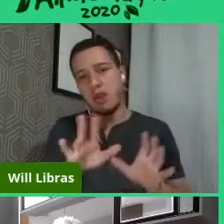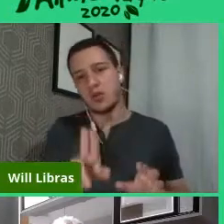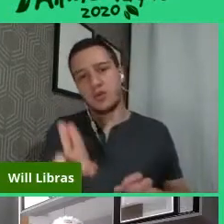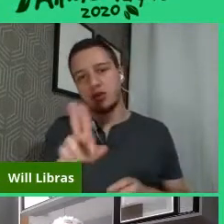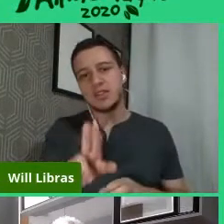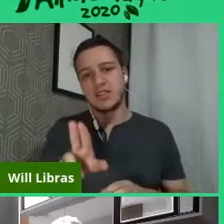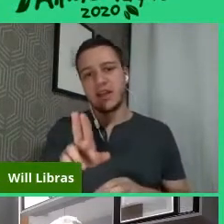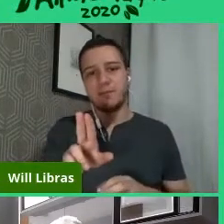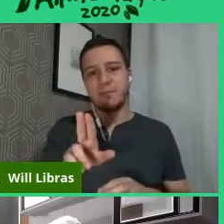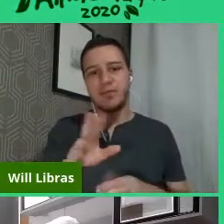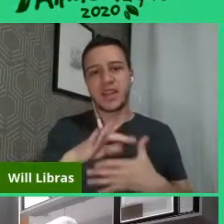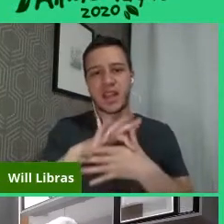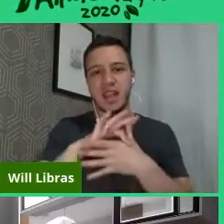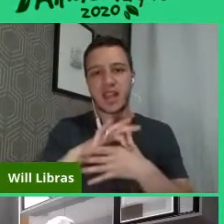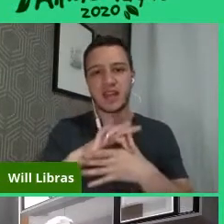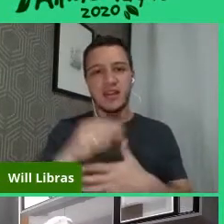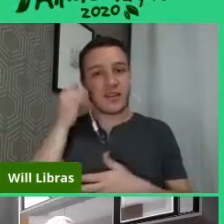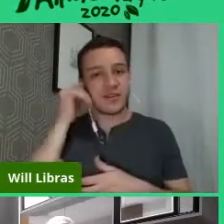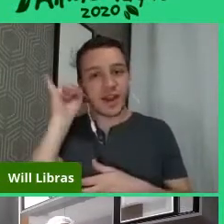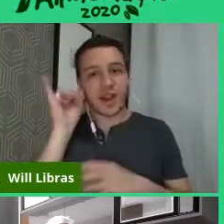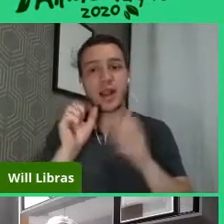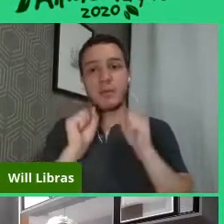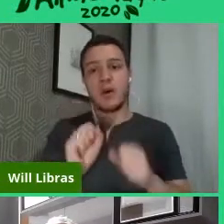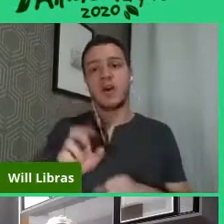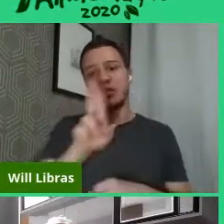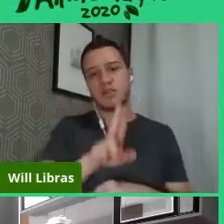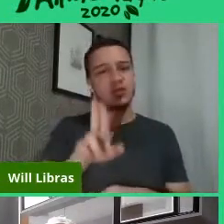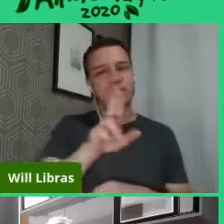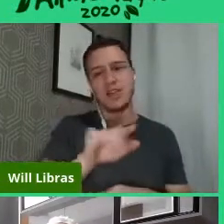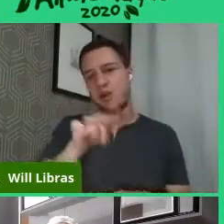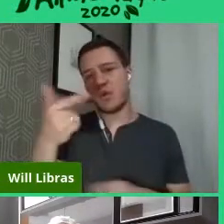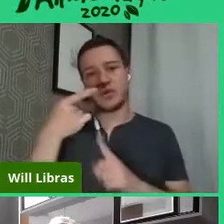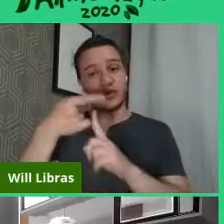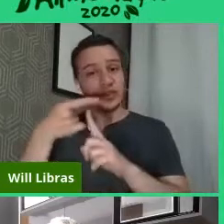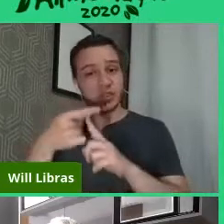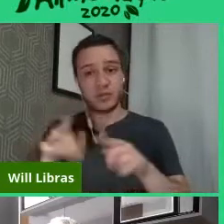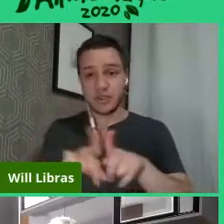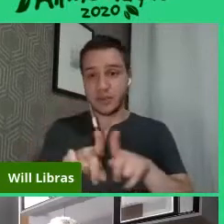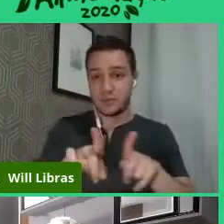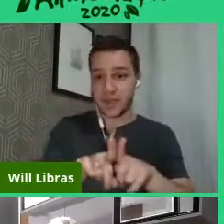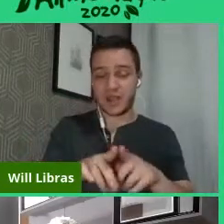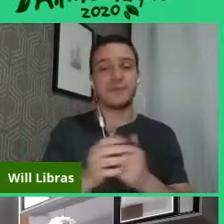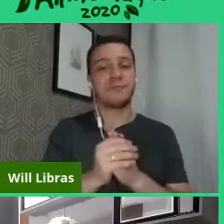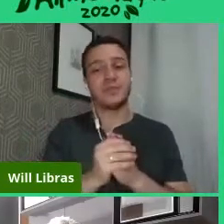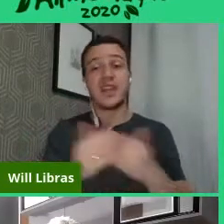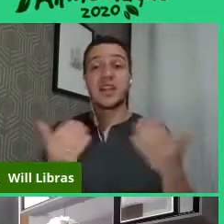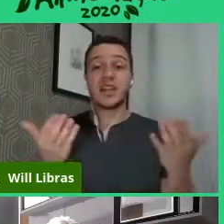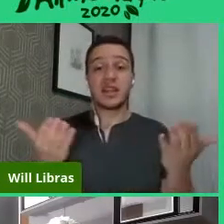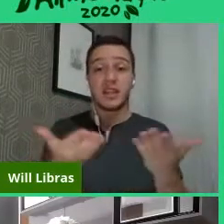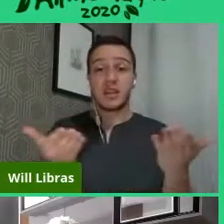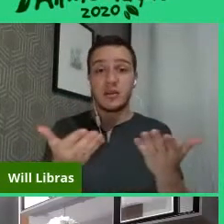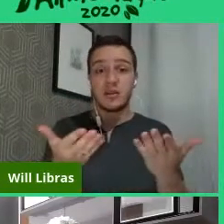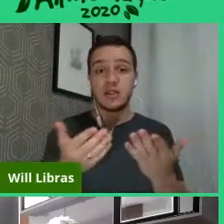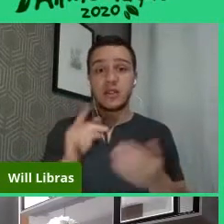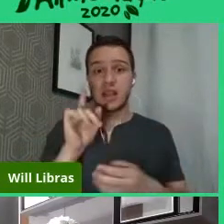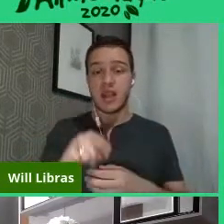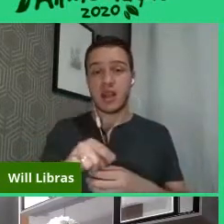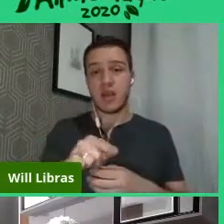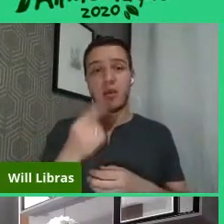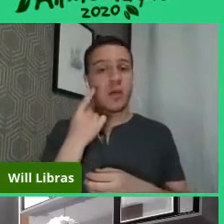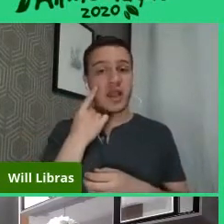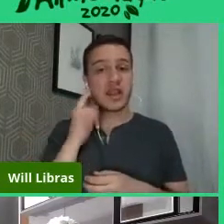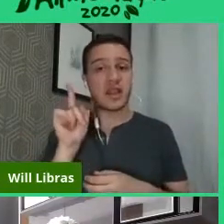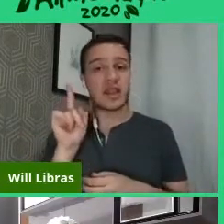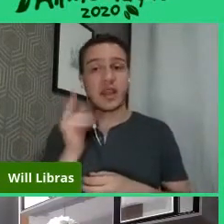gente já fez com frango, com proteína de soja, fica bem gostoso também. E eu trouxe aqui para